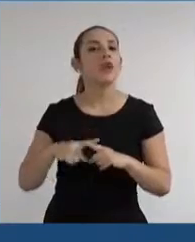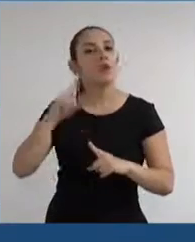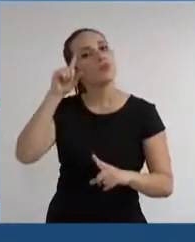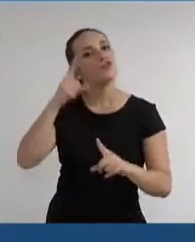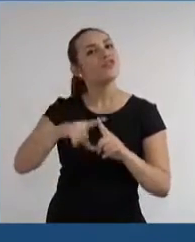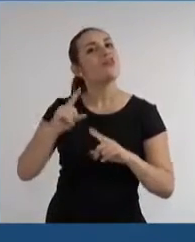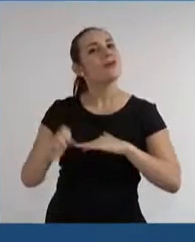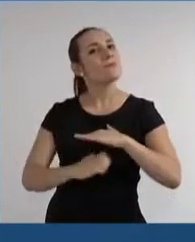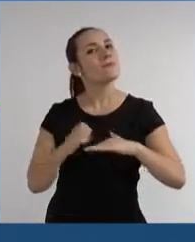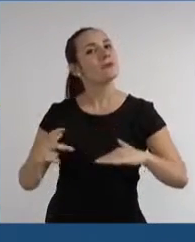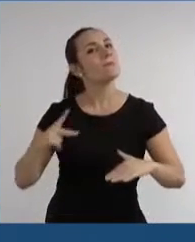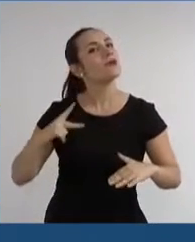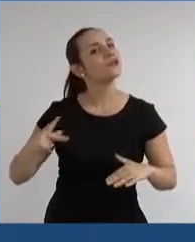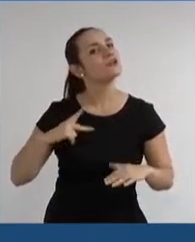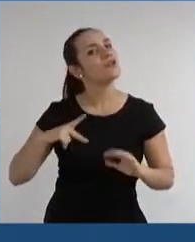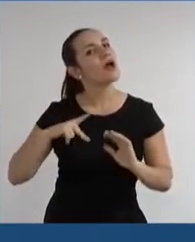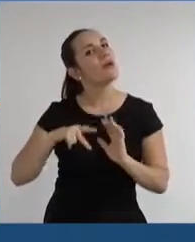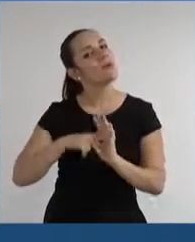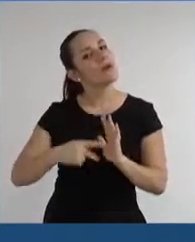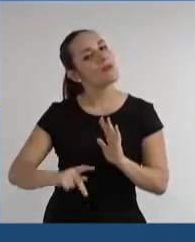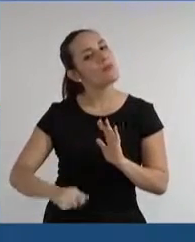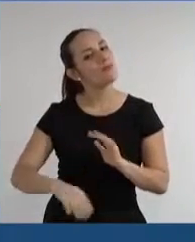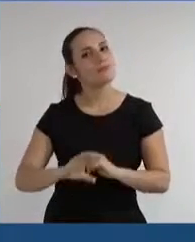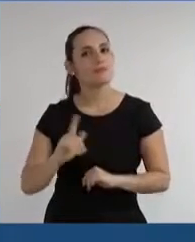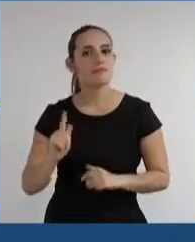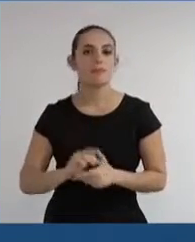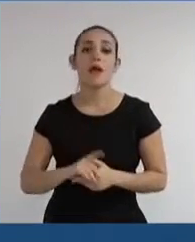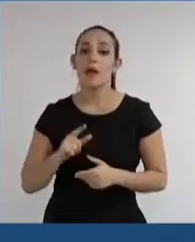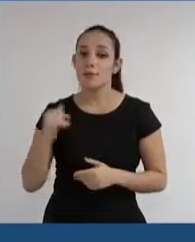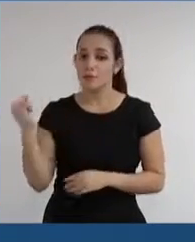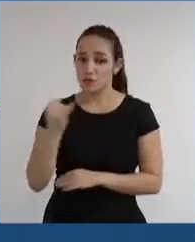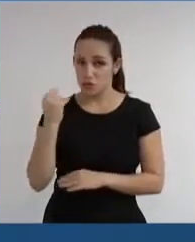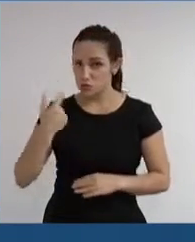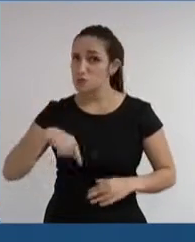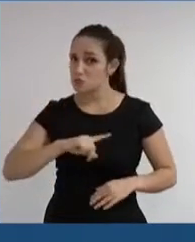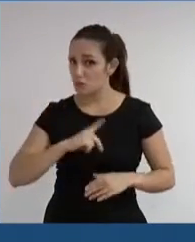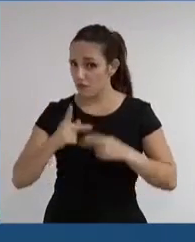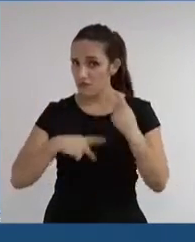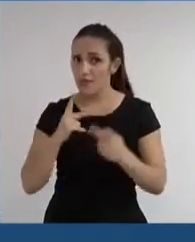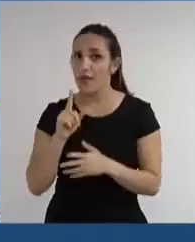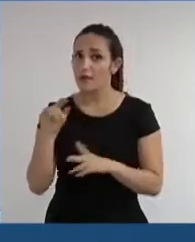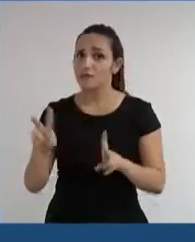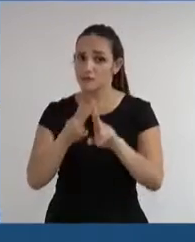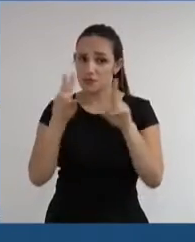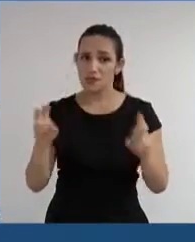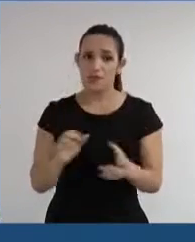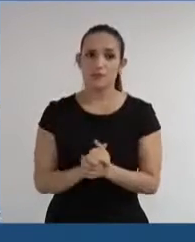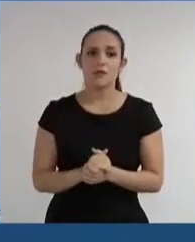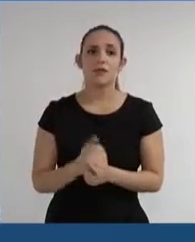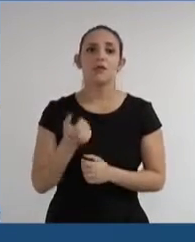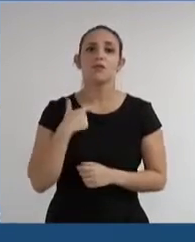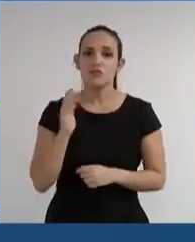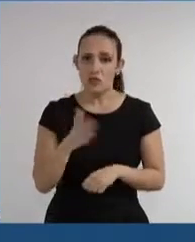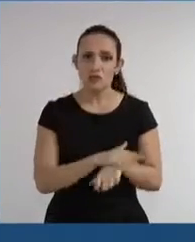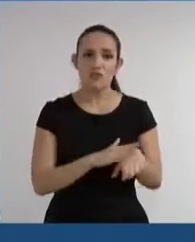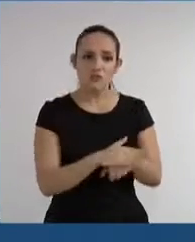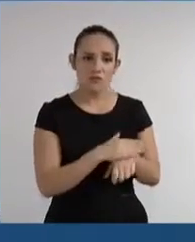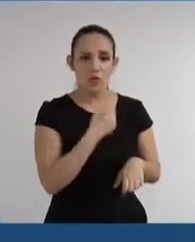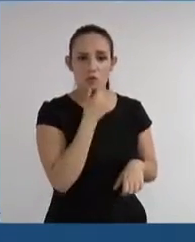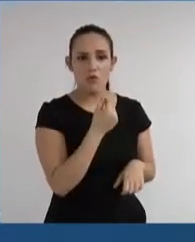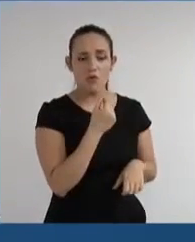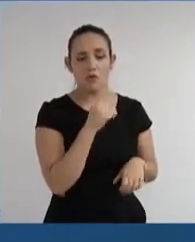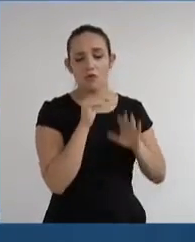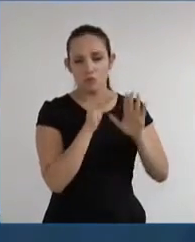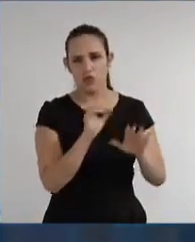cidade. Veja bem, importante a gente deixar registrado. Vossa Excelência trouxe um assunto que eu estou conversando esse assunto com o